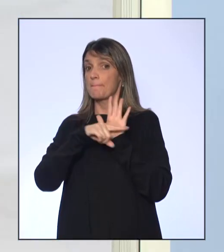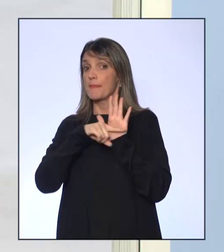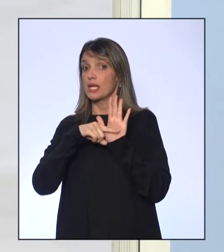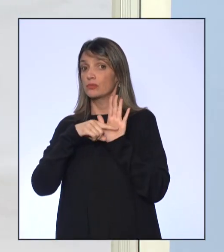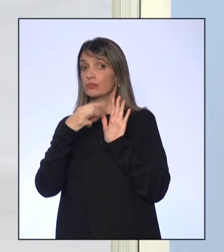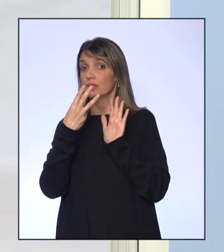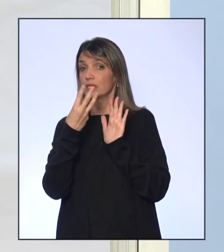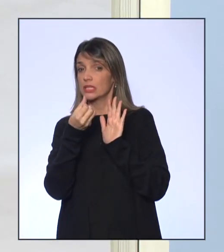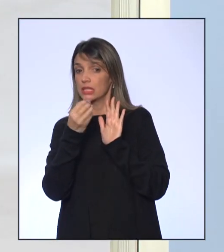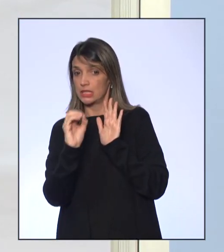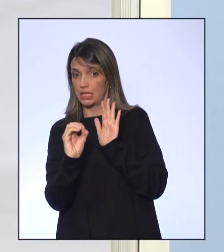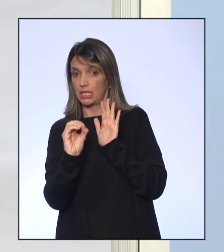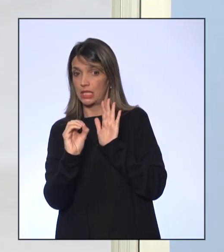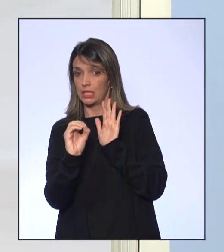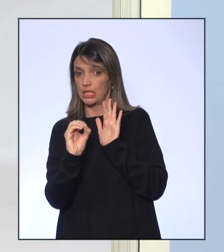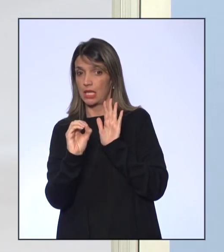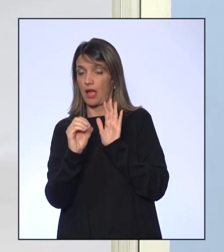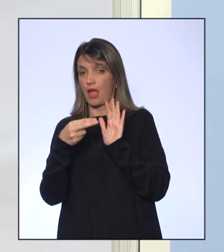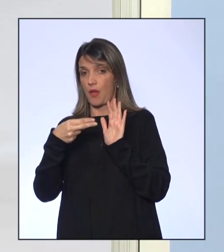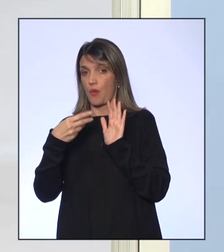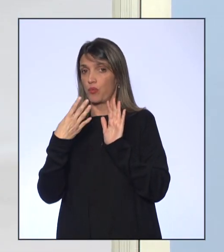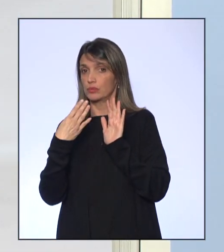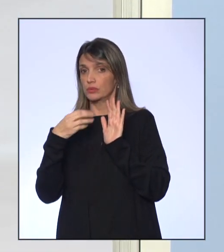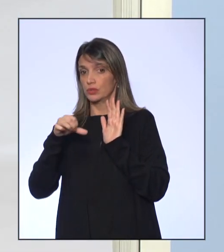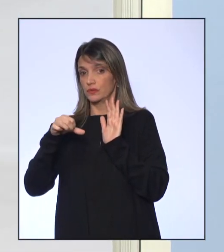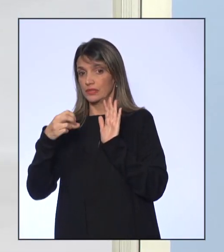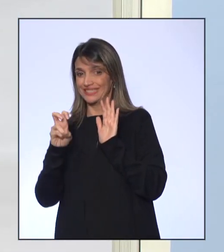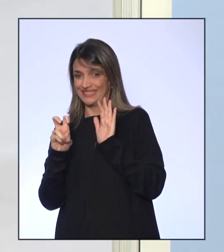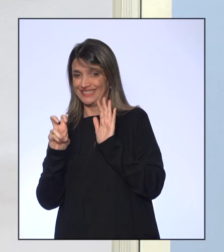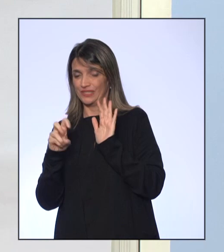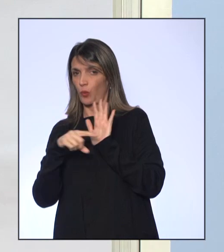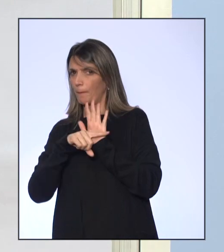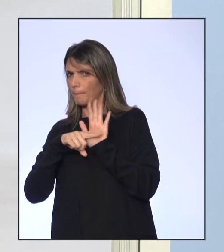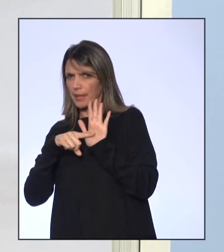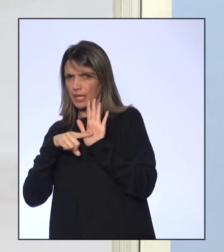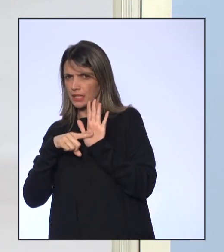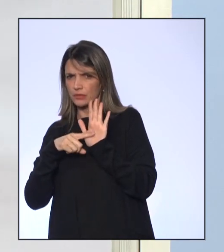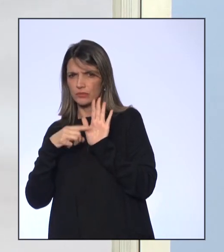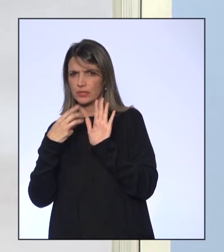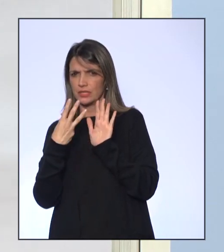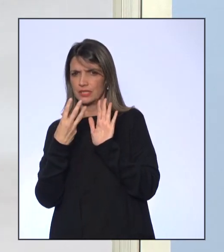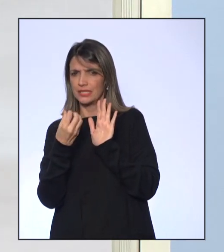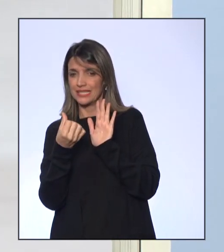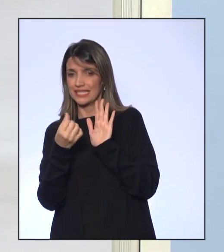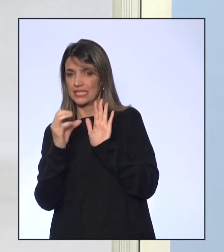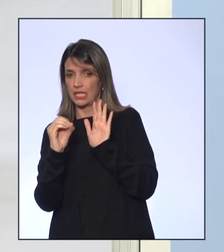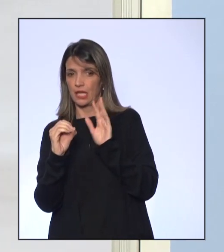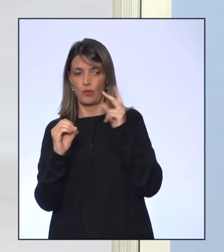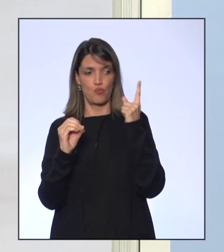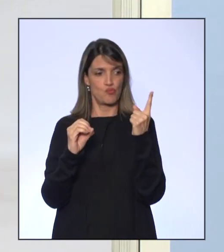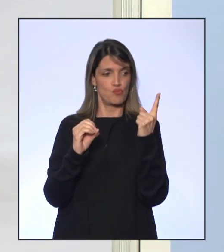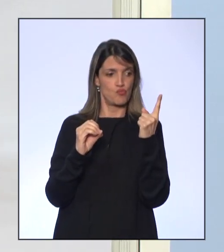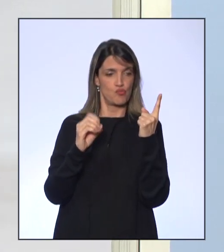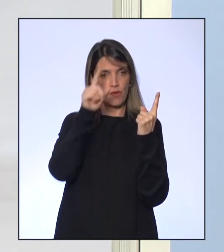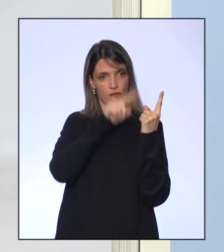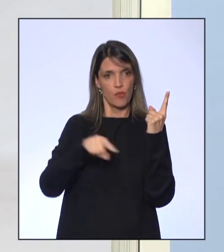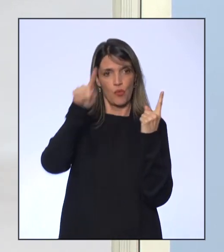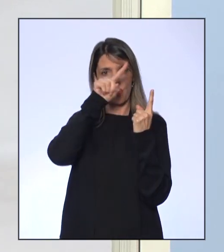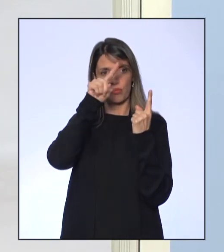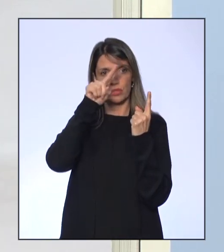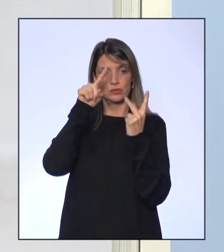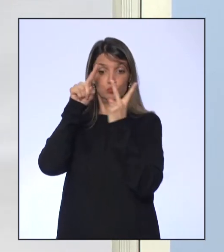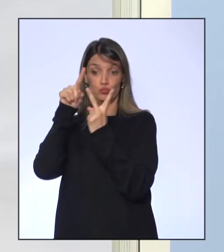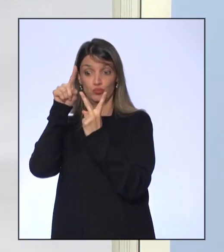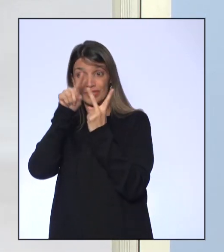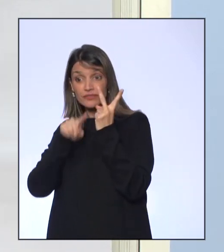360 495 subtrair 360 ou seja aqui há uma e aqui é outra volta então eu